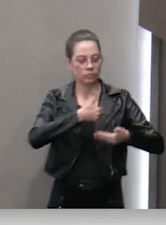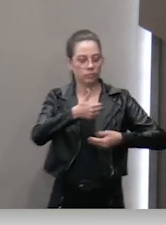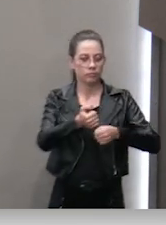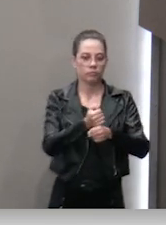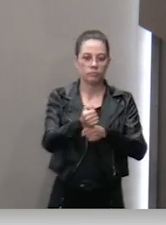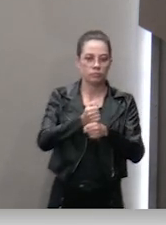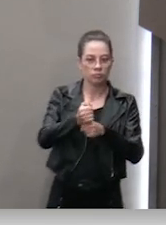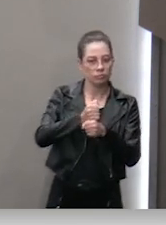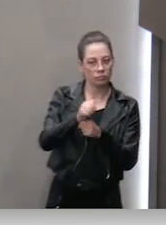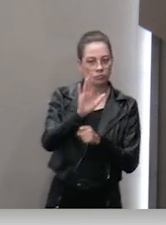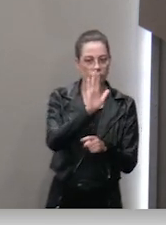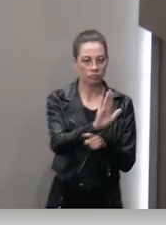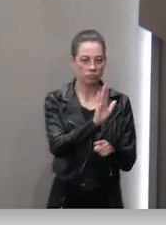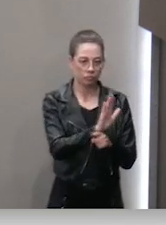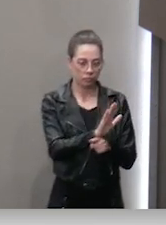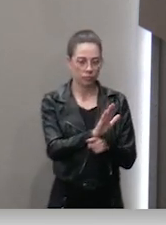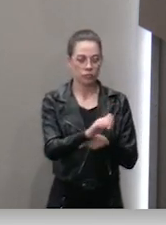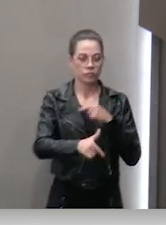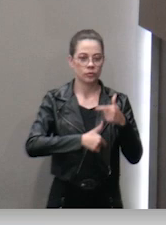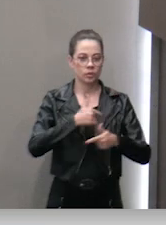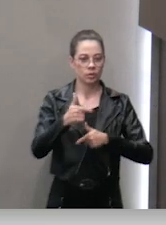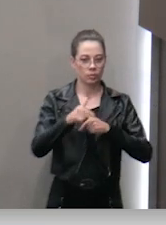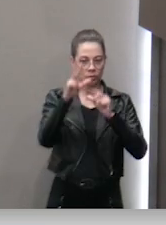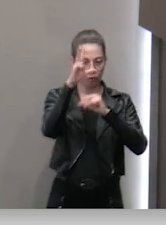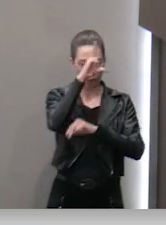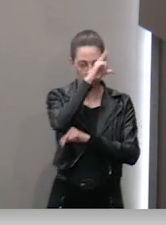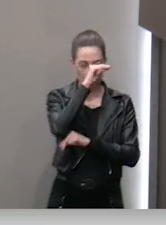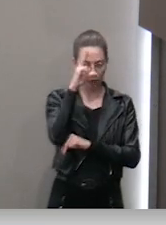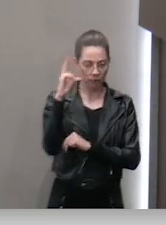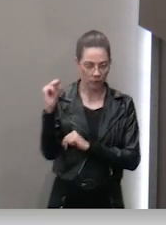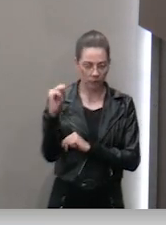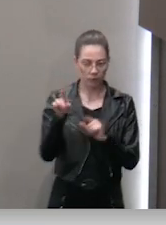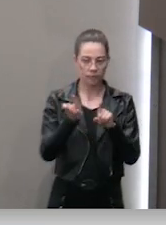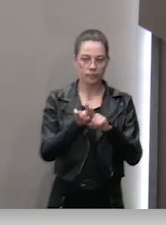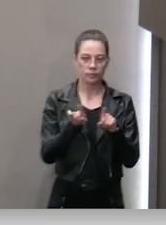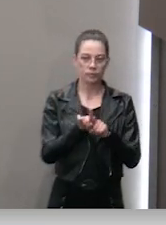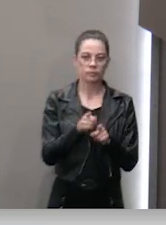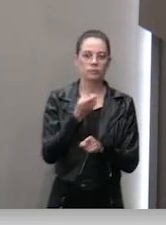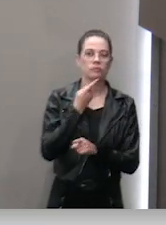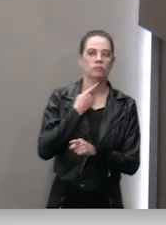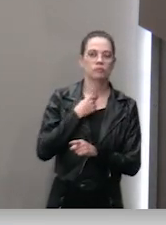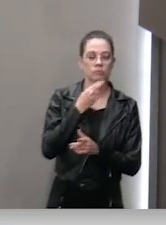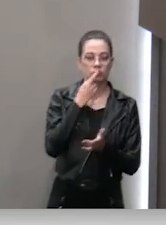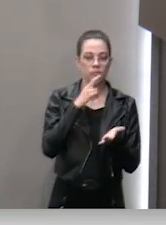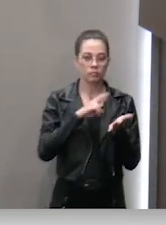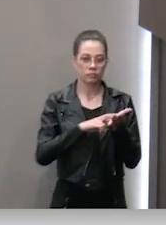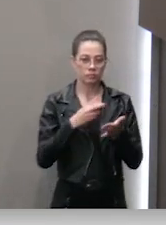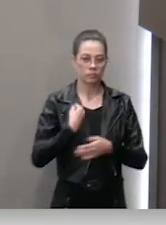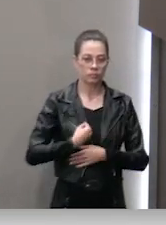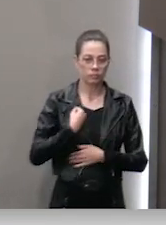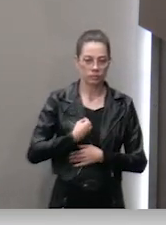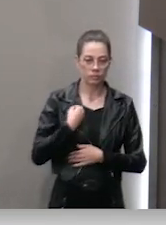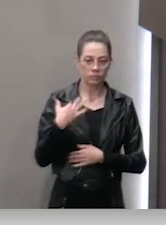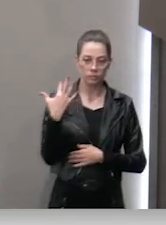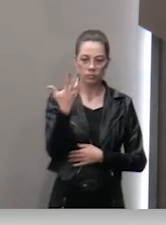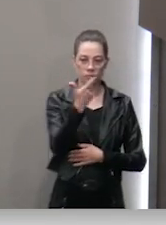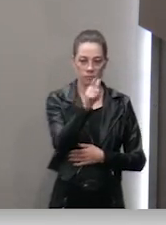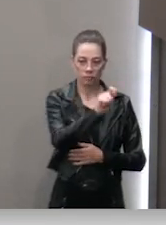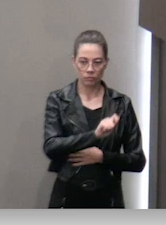em prol dos servidores municipais. Também gostaríamos de registrar a presença de todos os